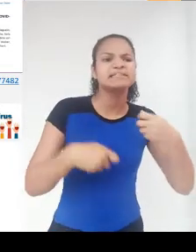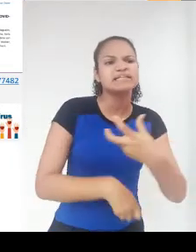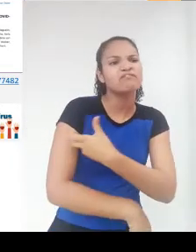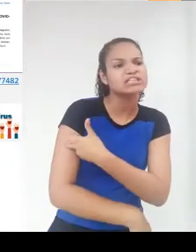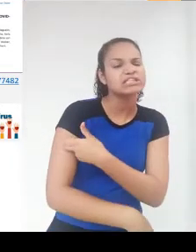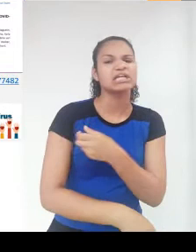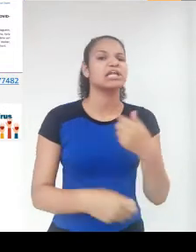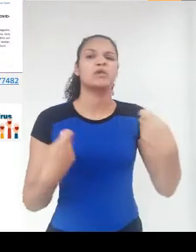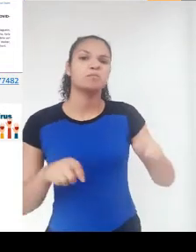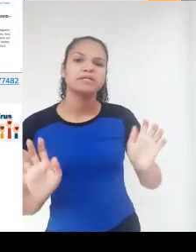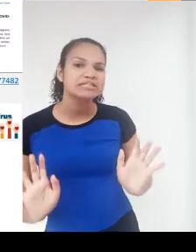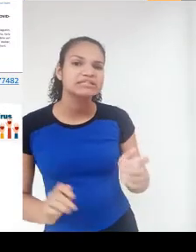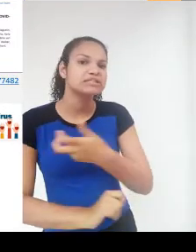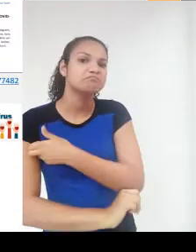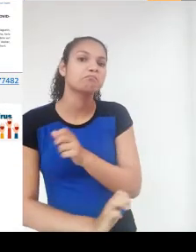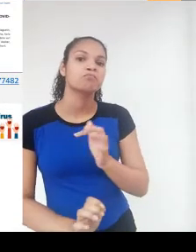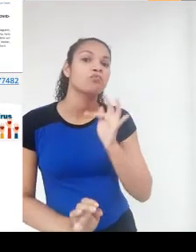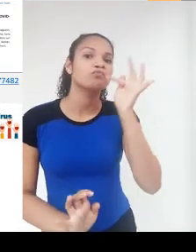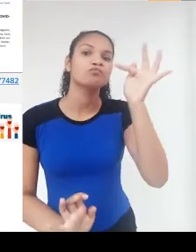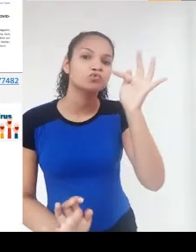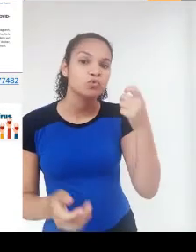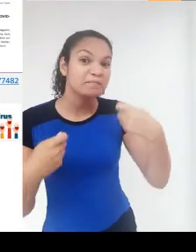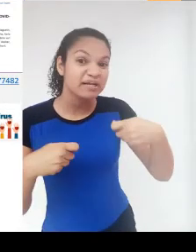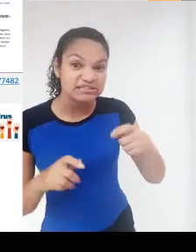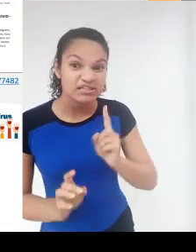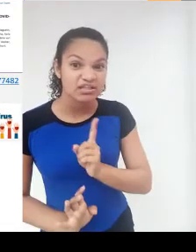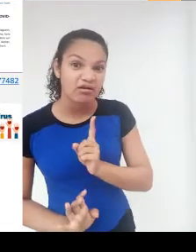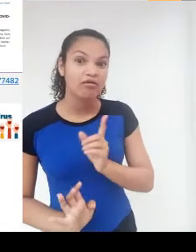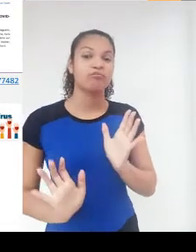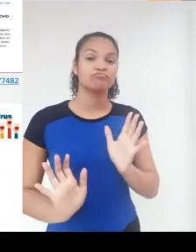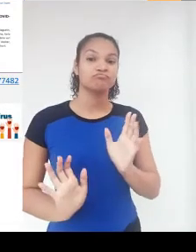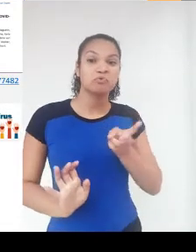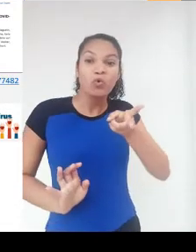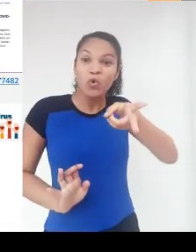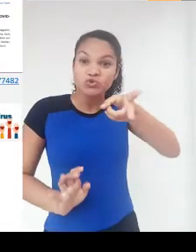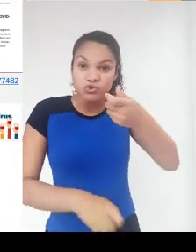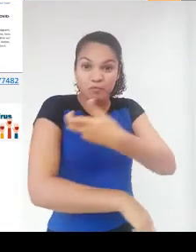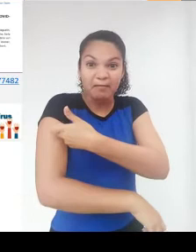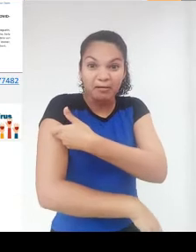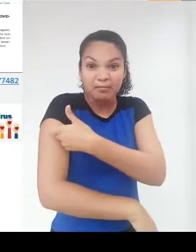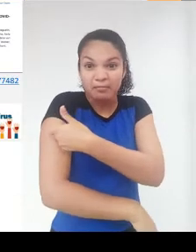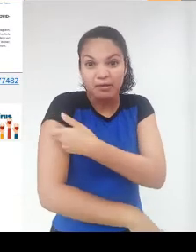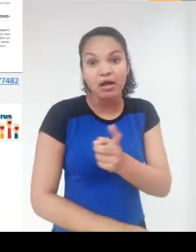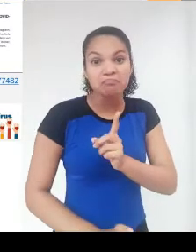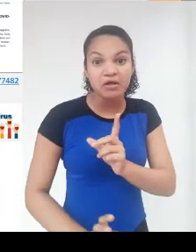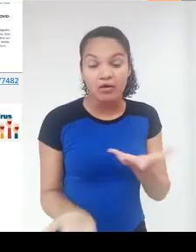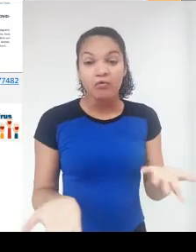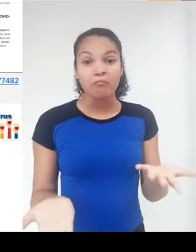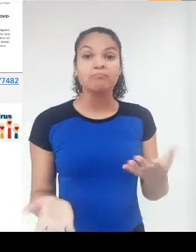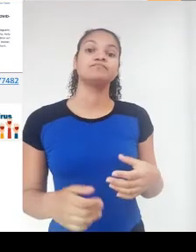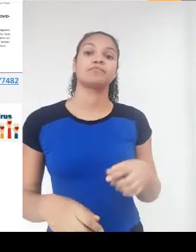precisa vacinar, no futuro. Seria uma continuação, estamos discutindo isso na coordenação para vocês. Então,